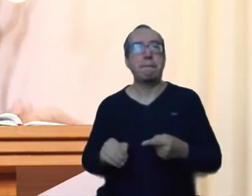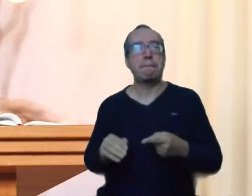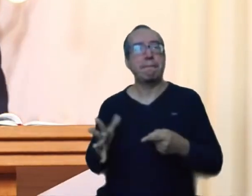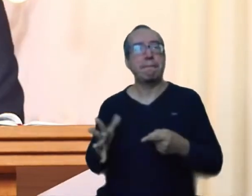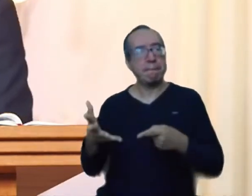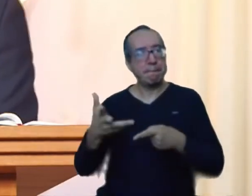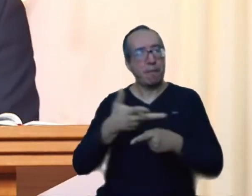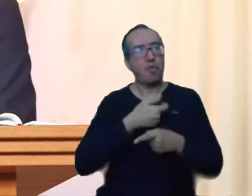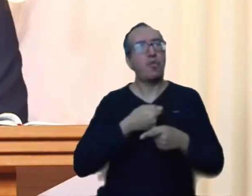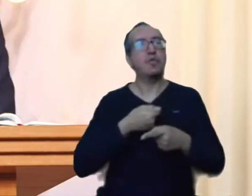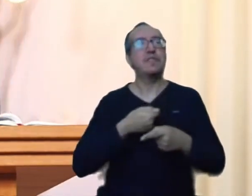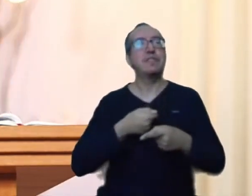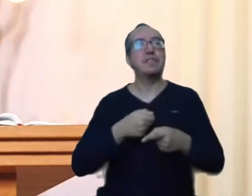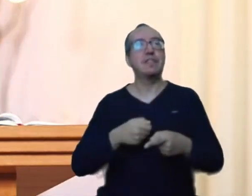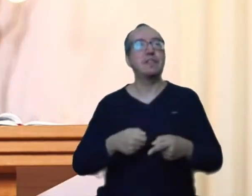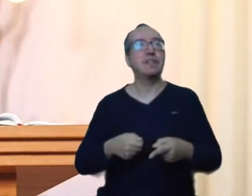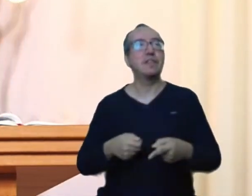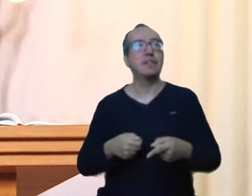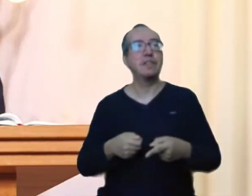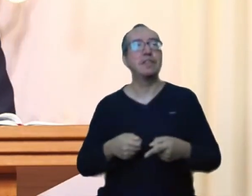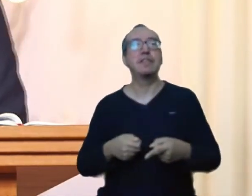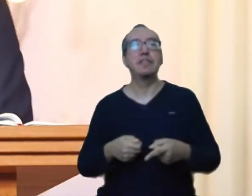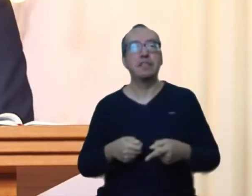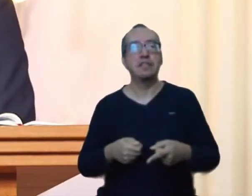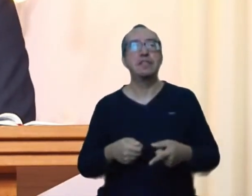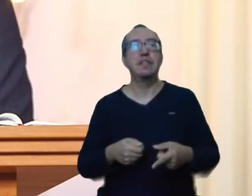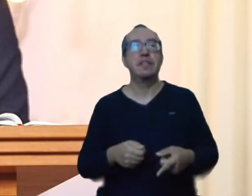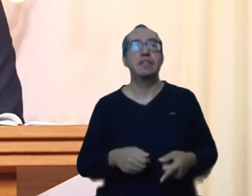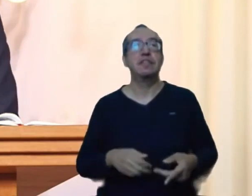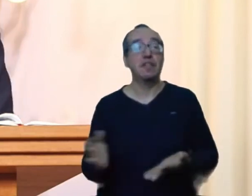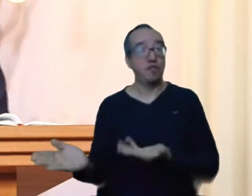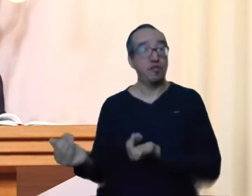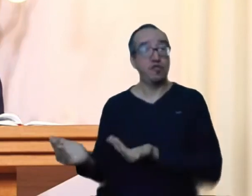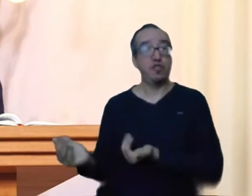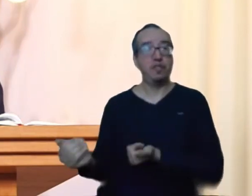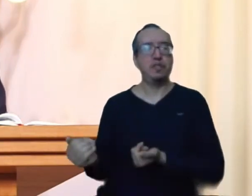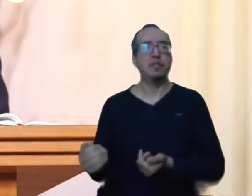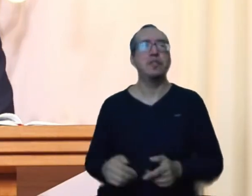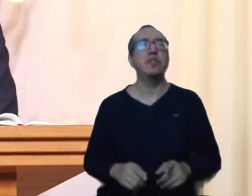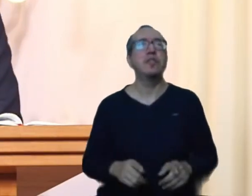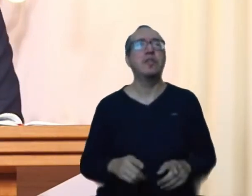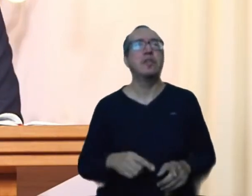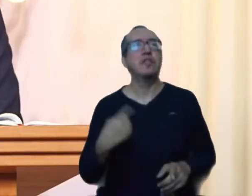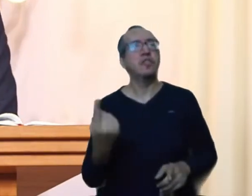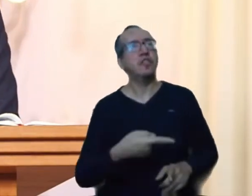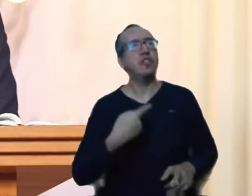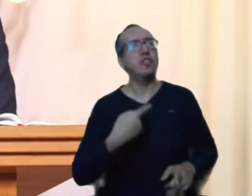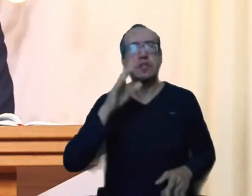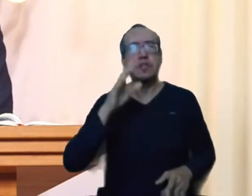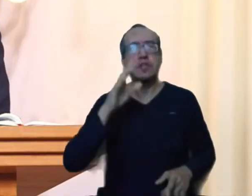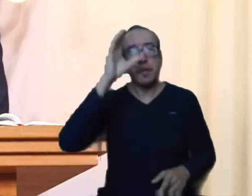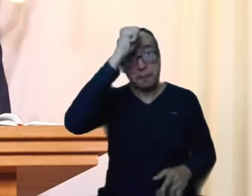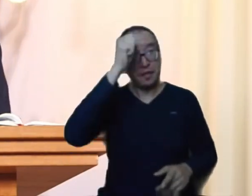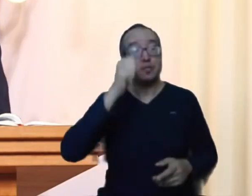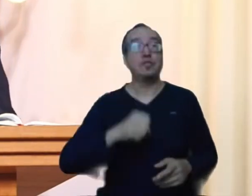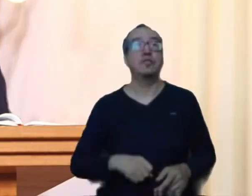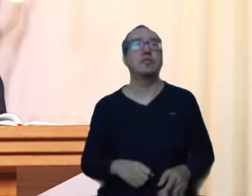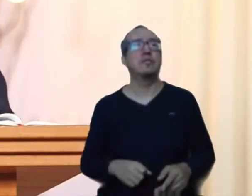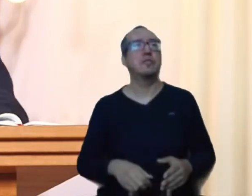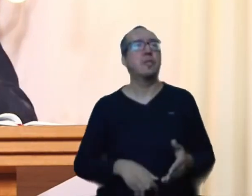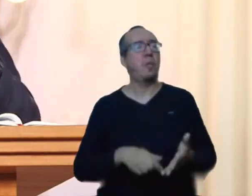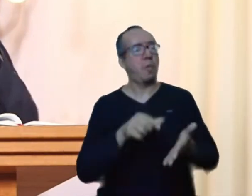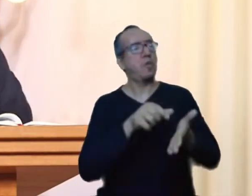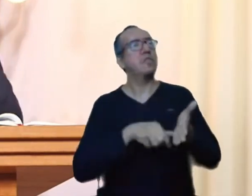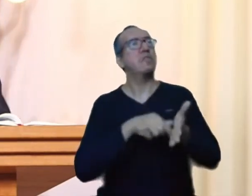lá. O primeiro ponto que aprendemos nesse texto é que a janela não é o melhor